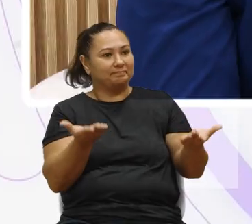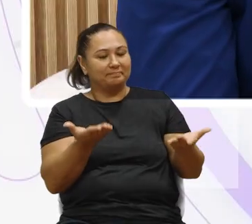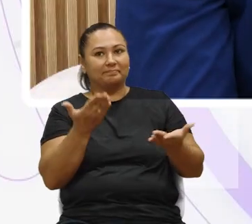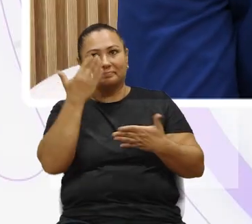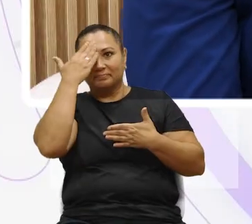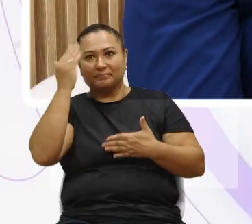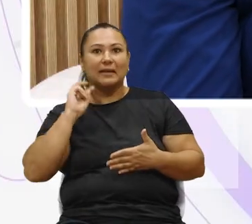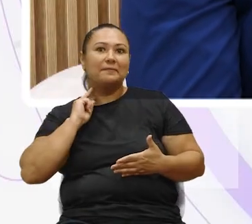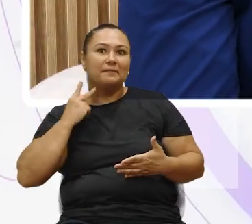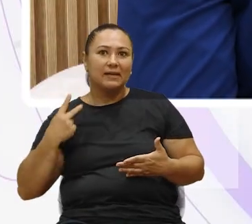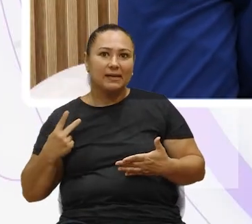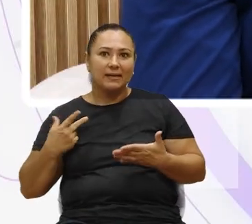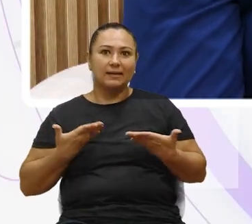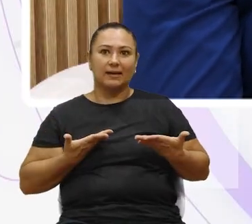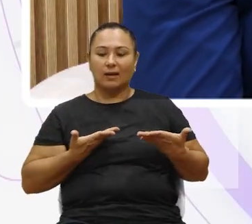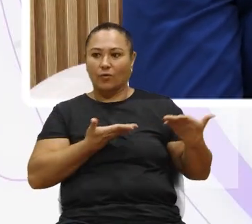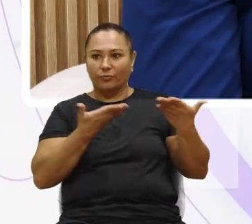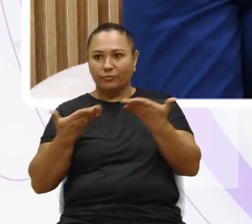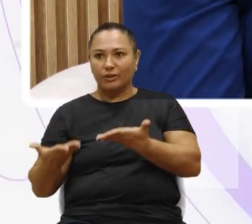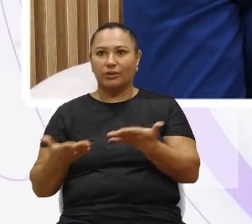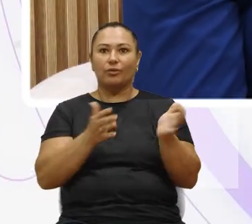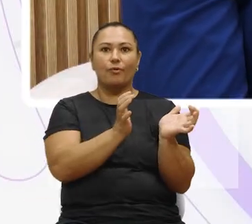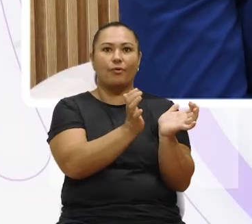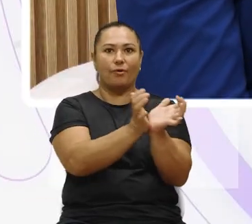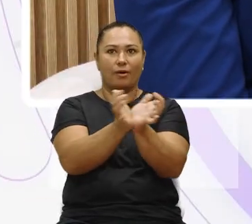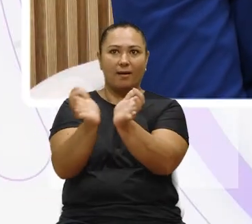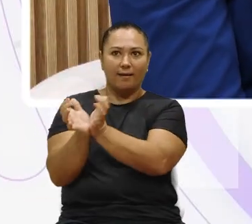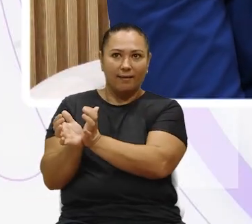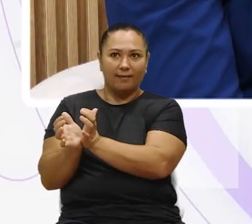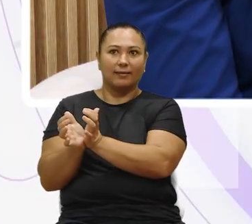Vânia, obrigado pelo convite, colegas.